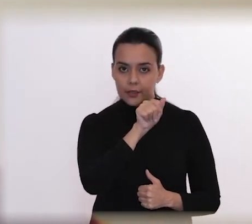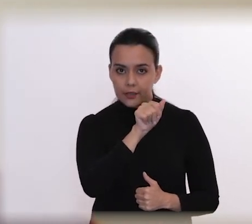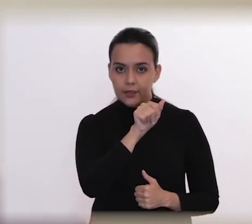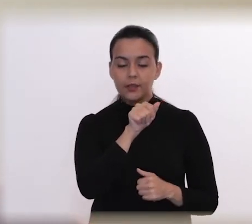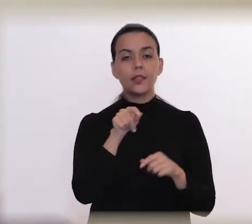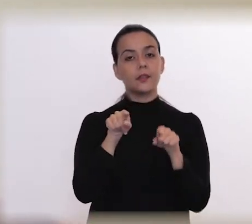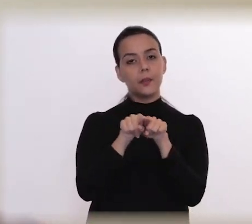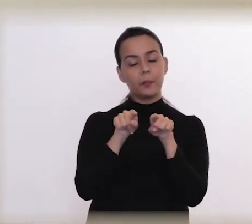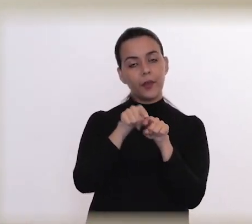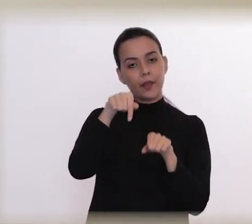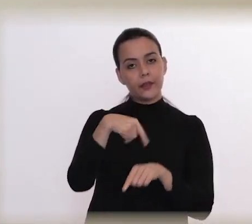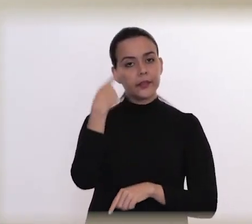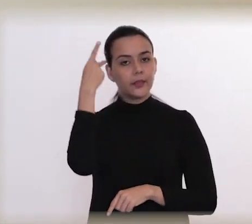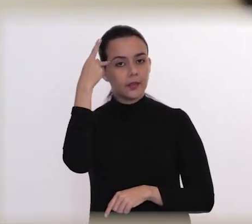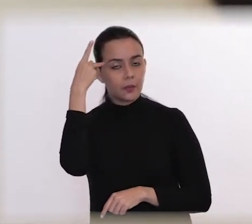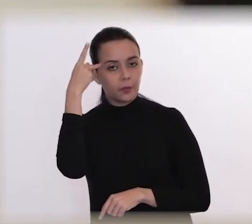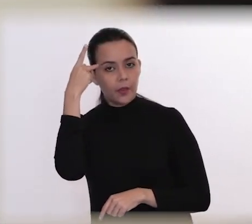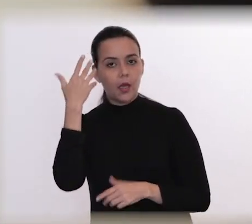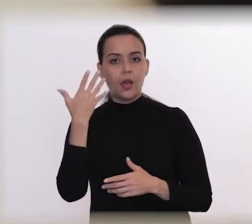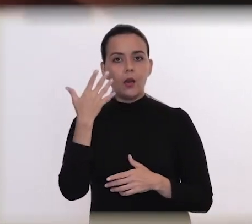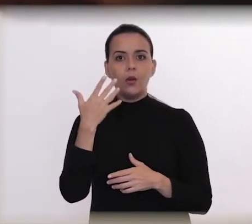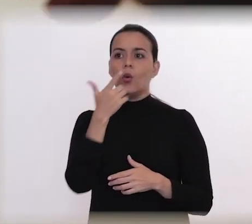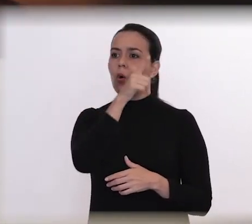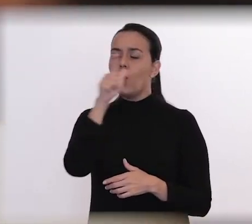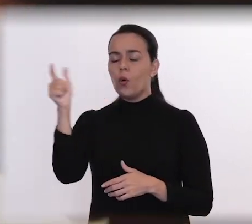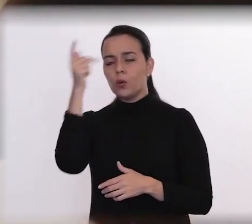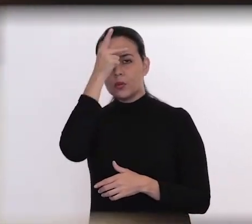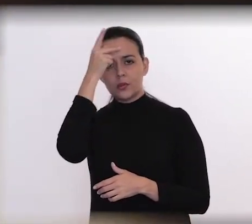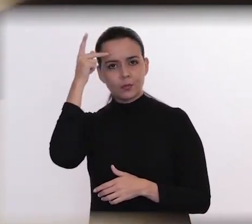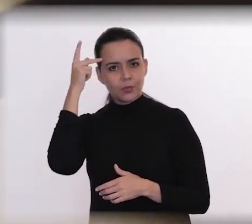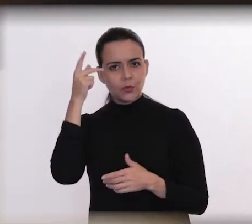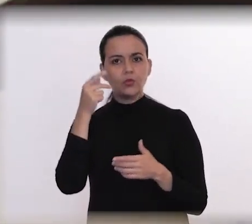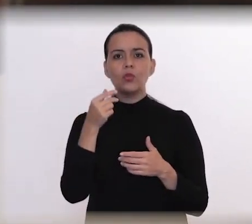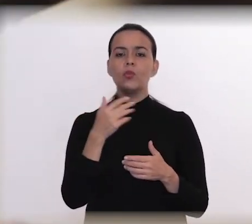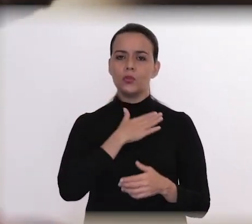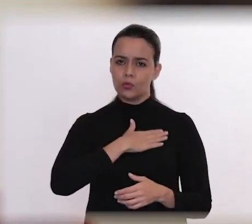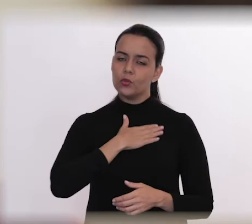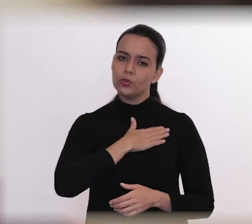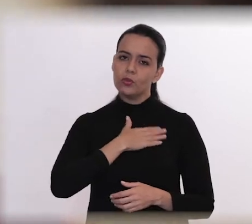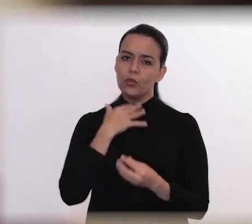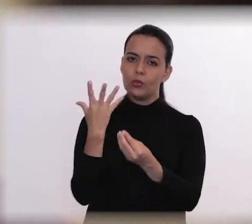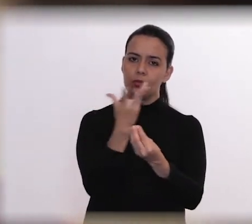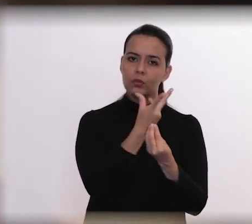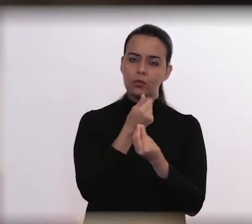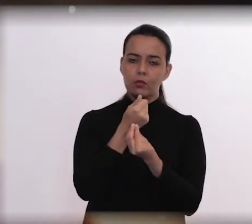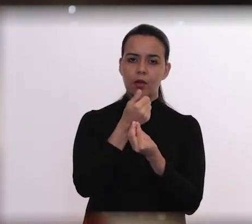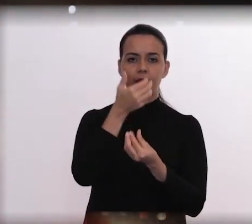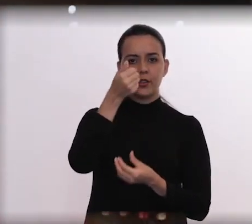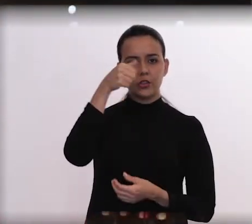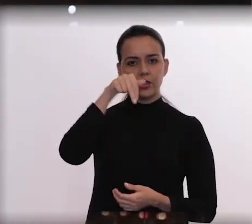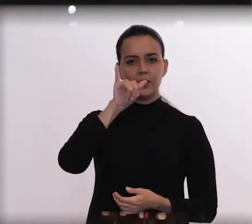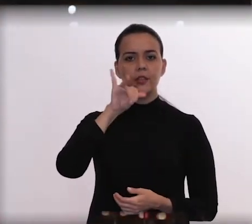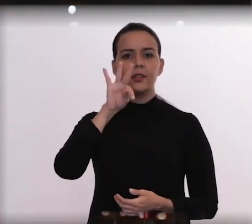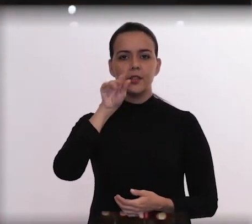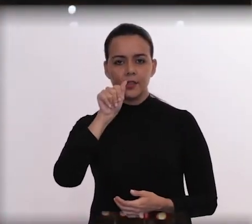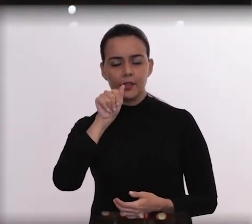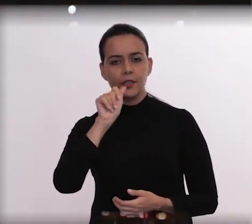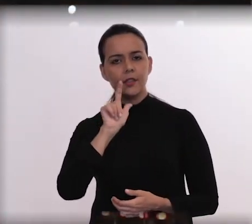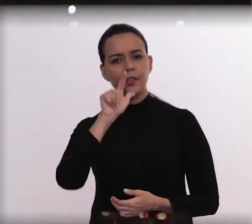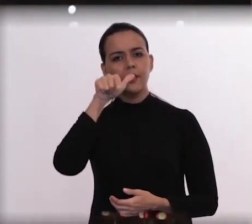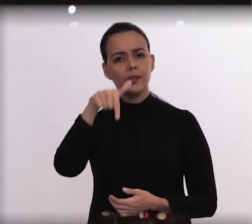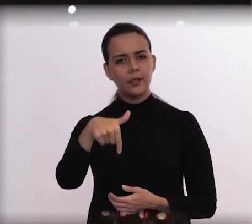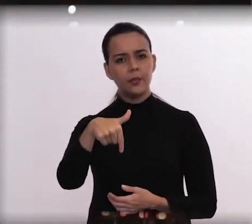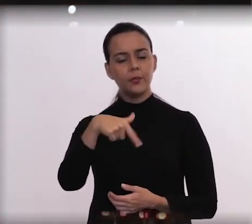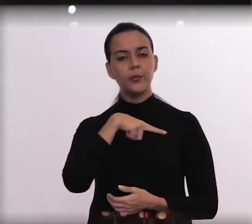cidade de São Paulo, um promoter, também escreve um texto de defesa à Anita Malfatti. A partir desse momento, segundo essa historiografia,